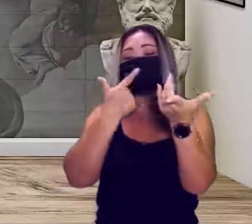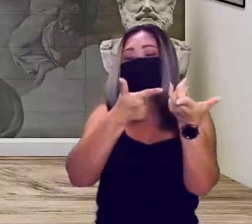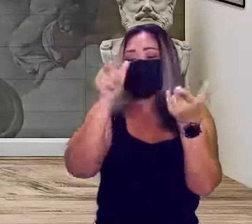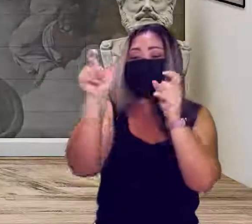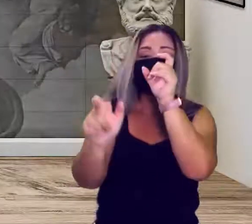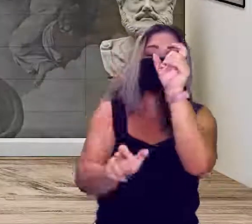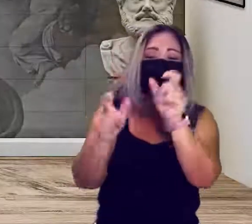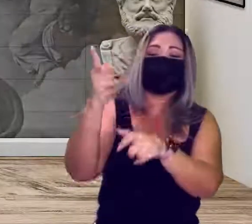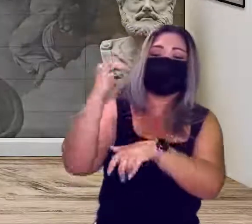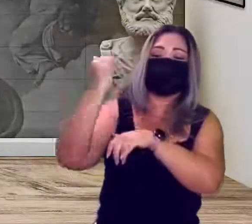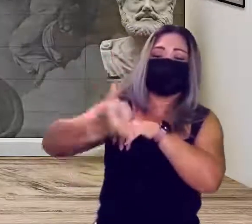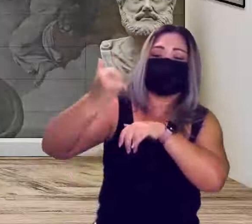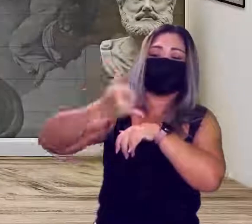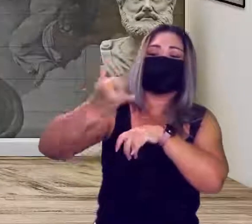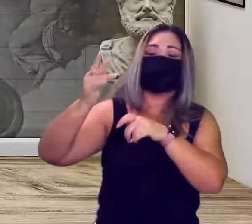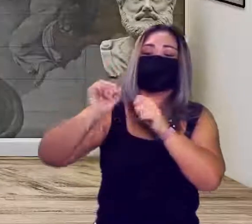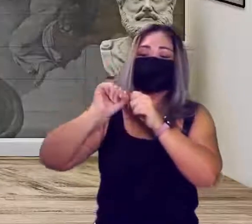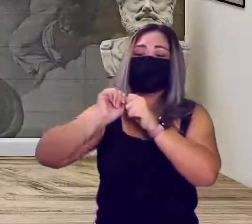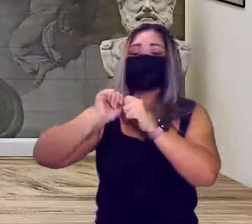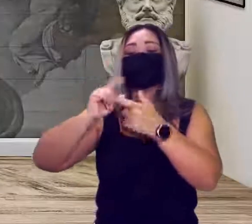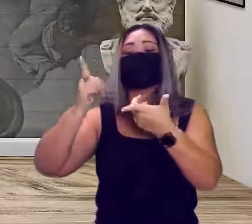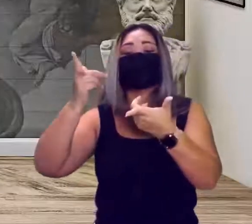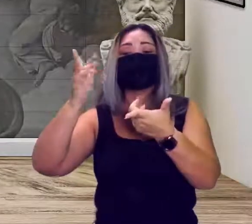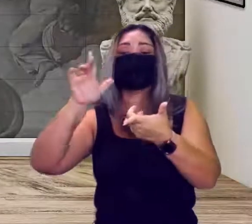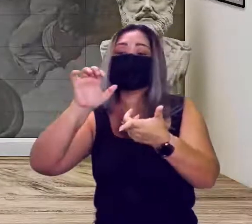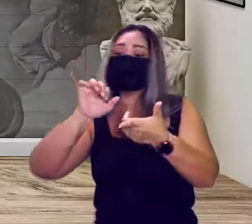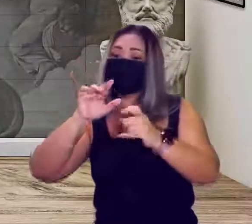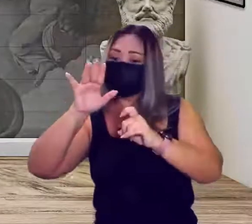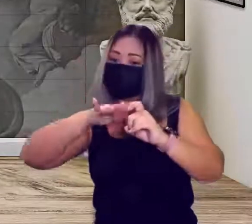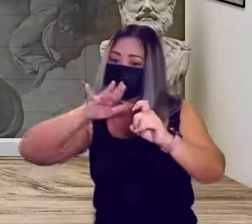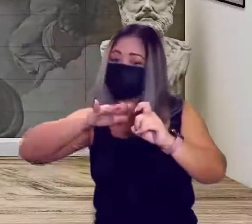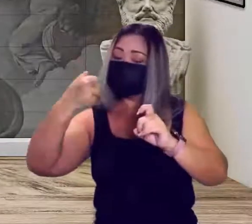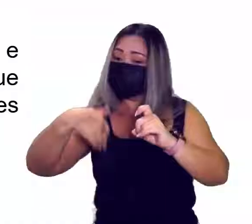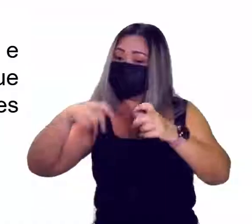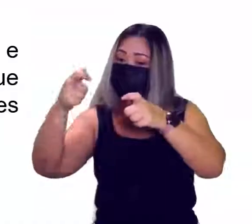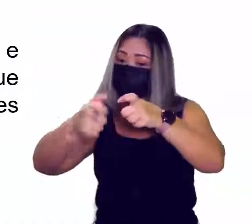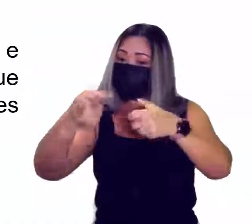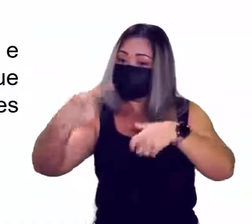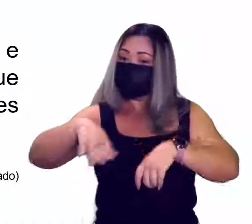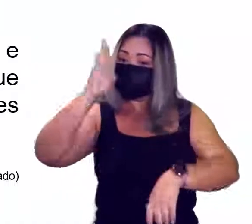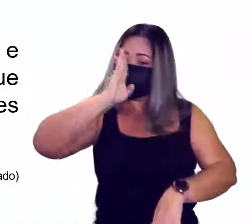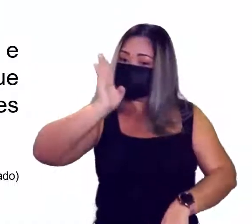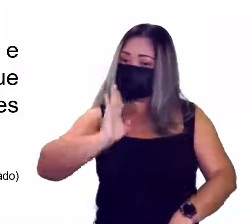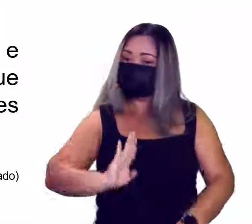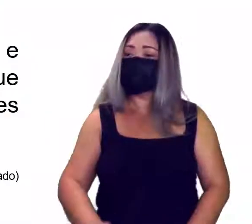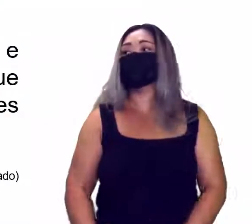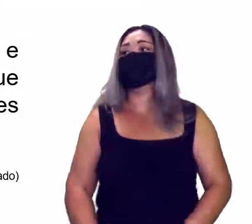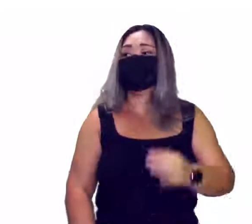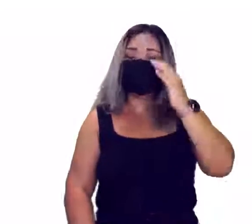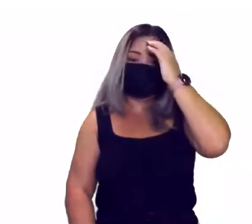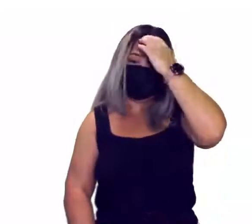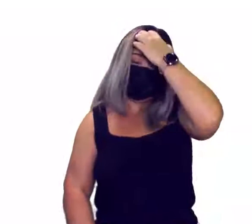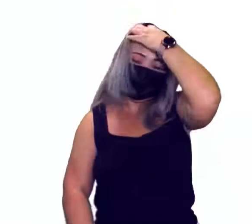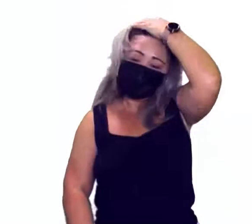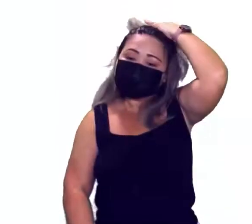protagonistas da história, né, da mitologia das lendas regionais do Brasil. Ok? Vamos lá? Olha aí.